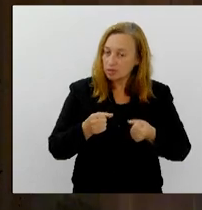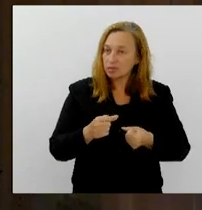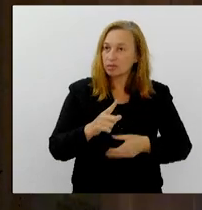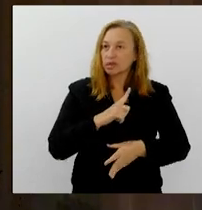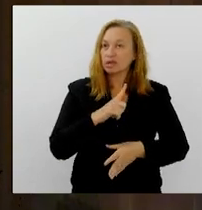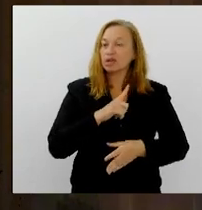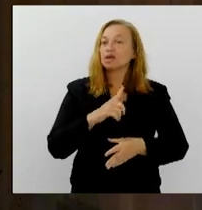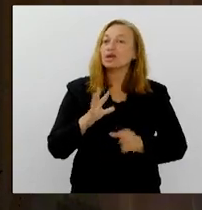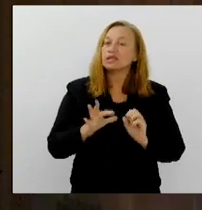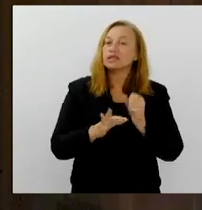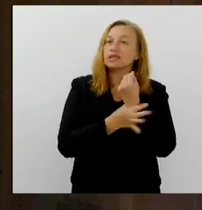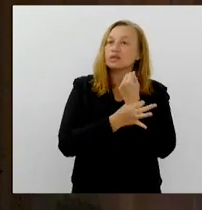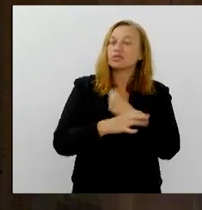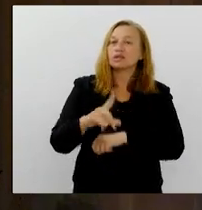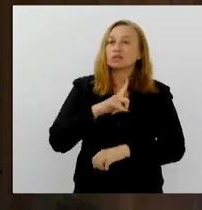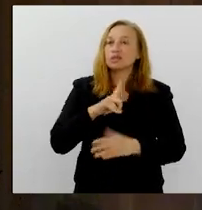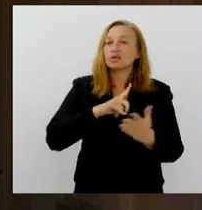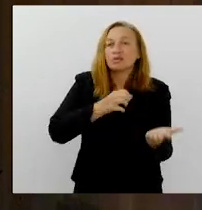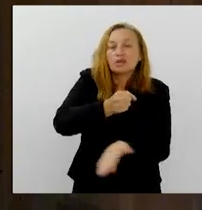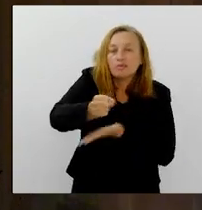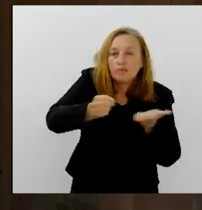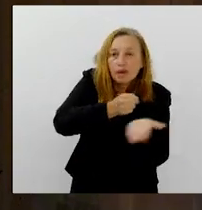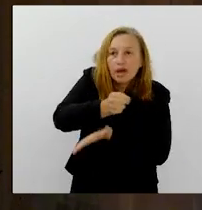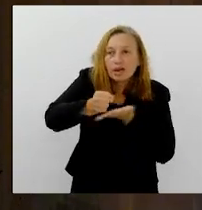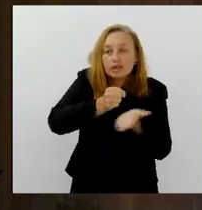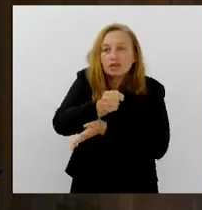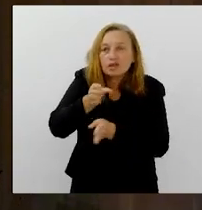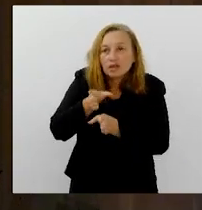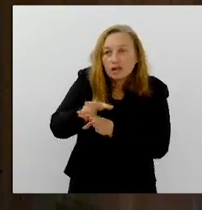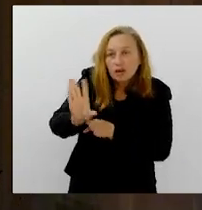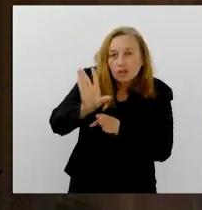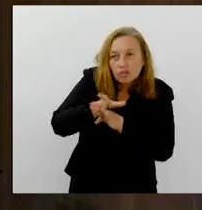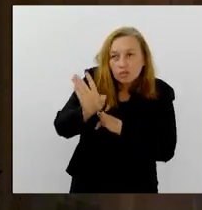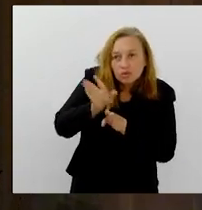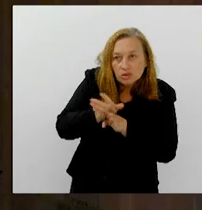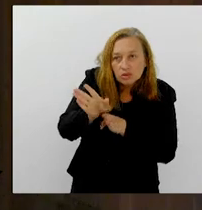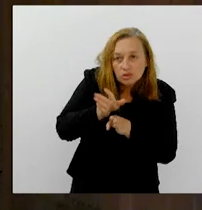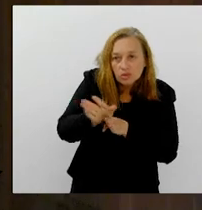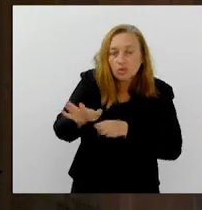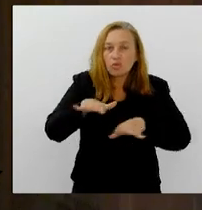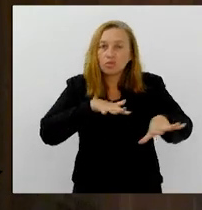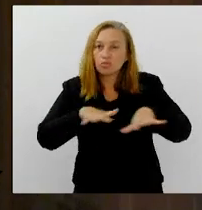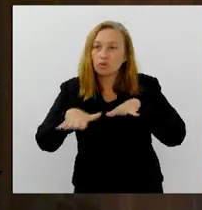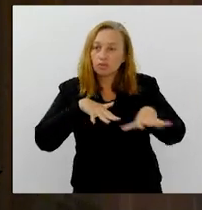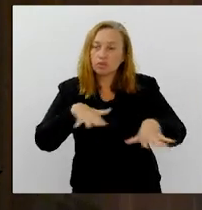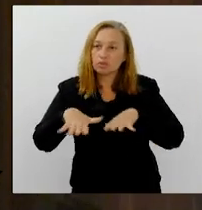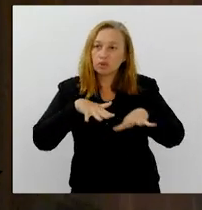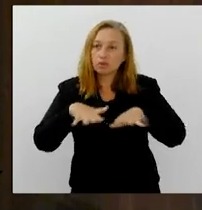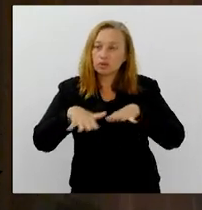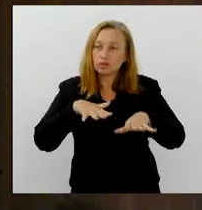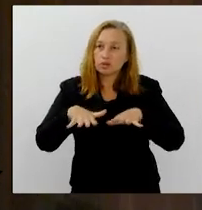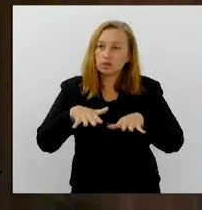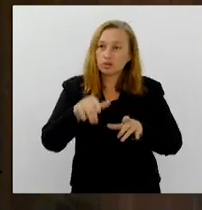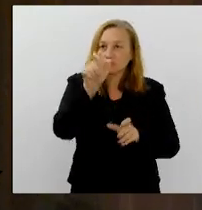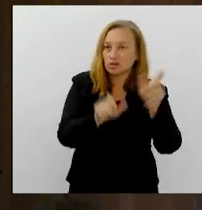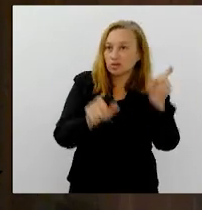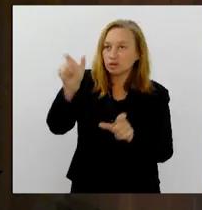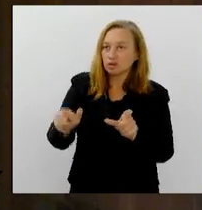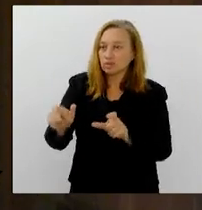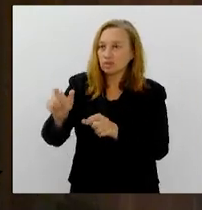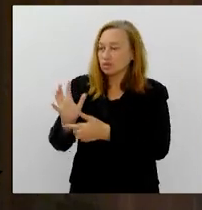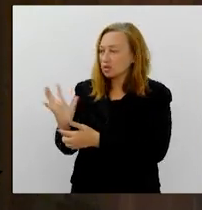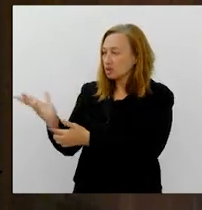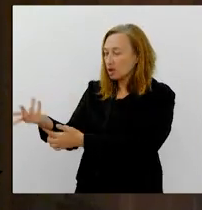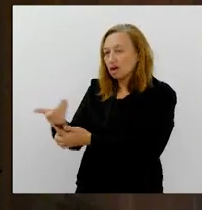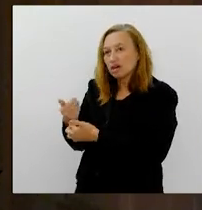algumas premissas básicas que orientam o movimento de agentes e articuladores de cultura, como